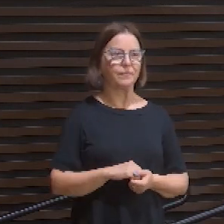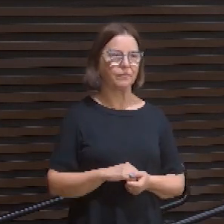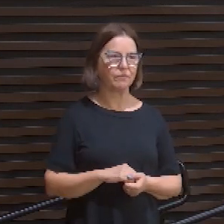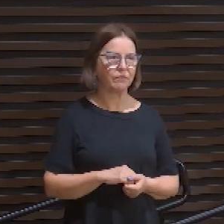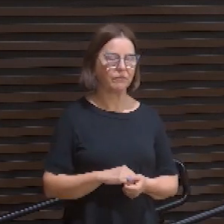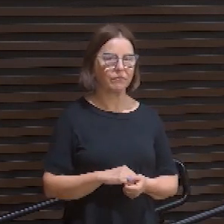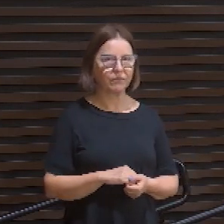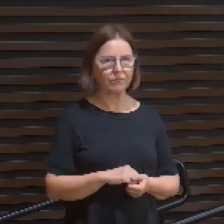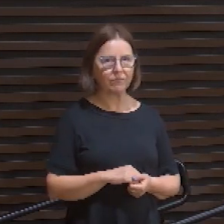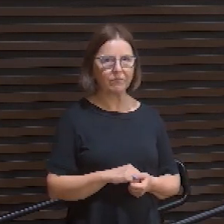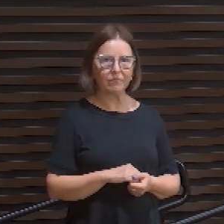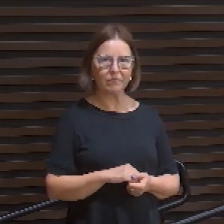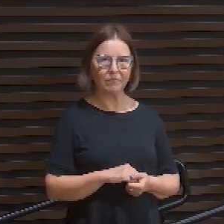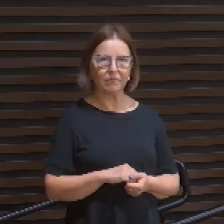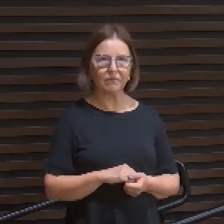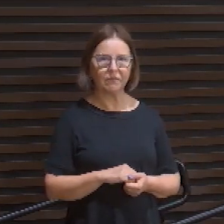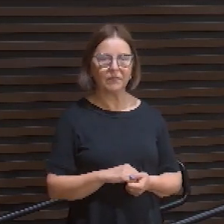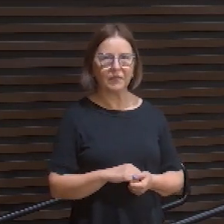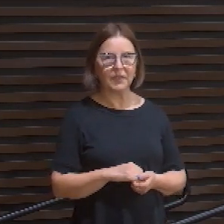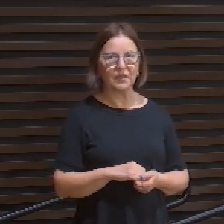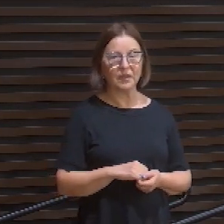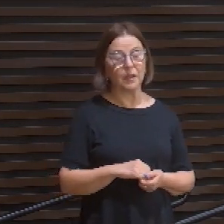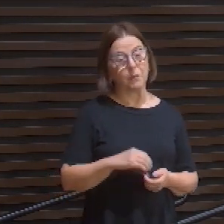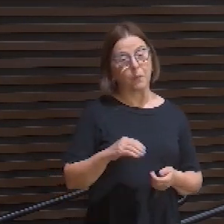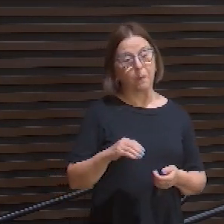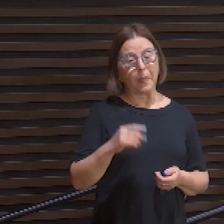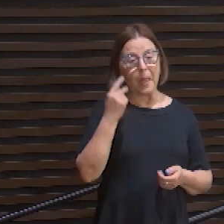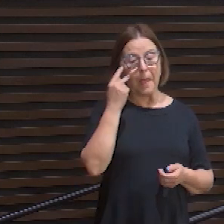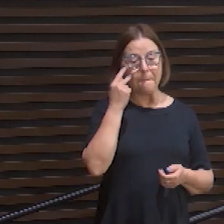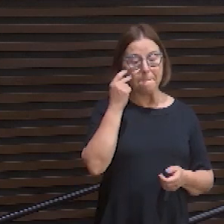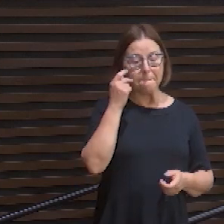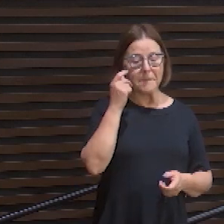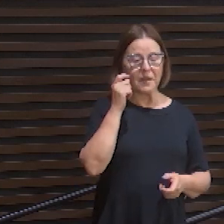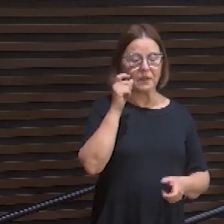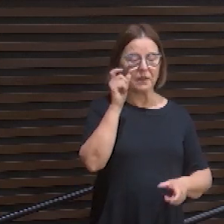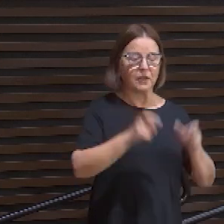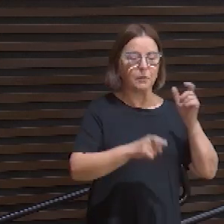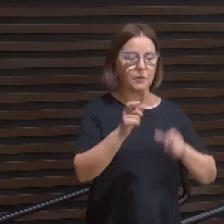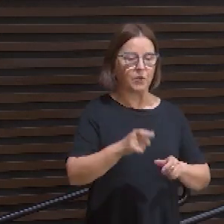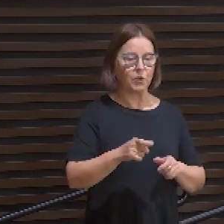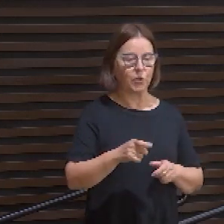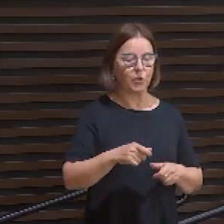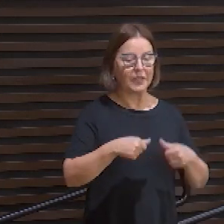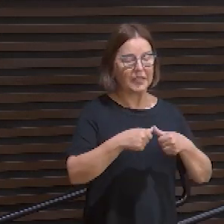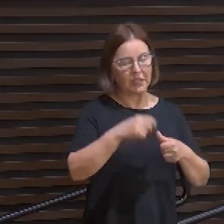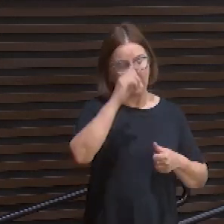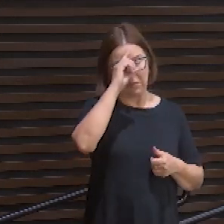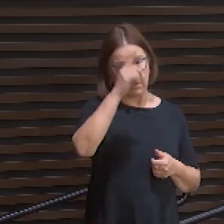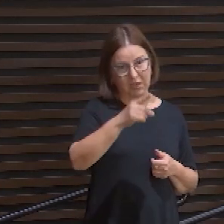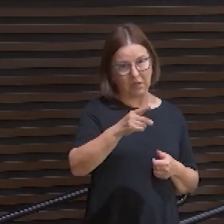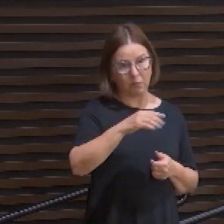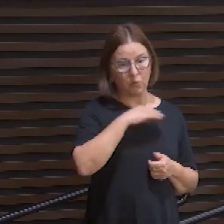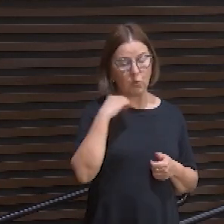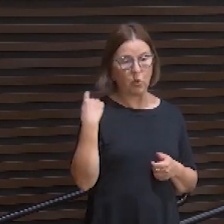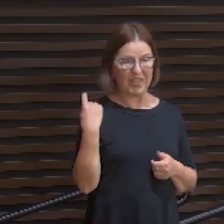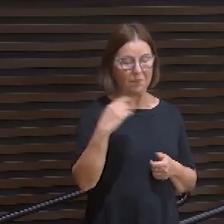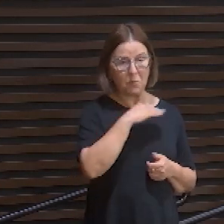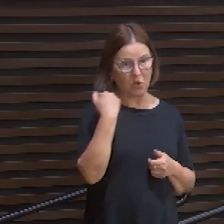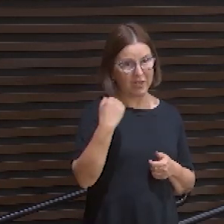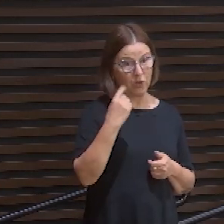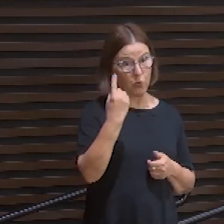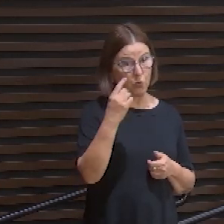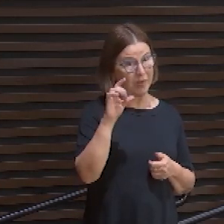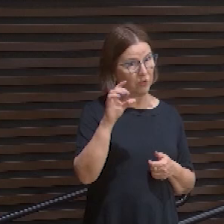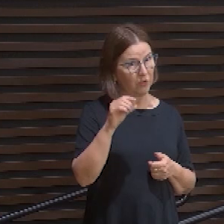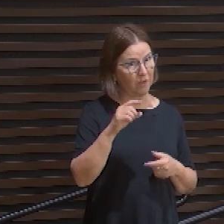E assim como aos homens está ordenado morrerem uma só vez, vindo depois disso o juízo,